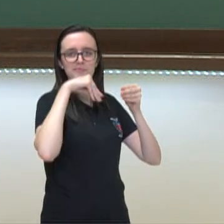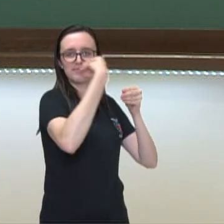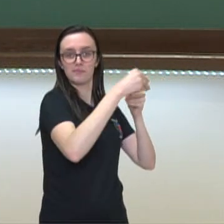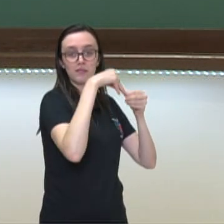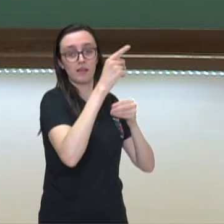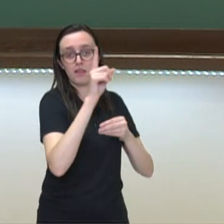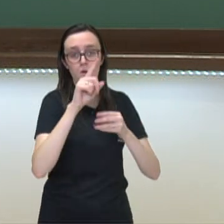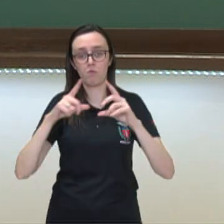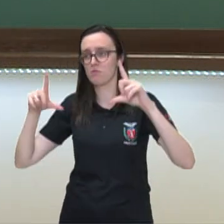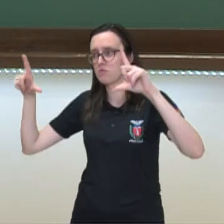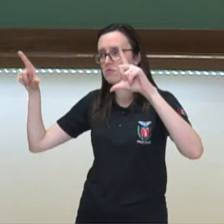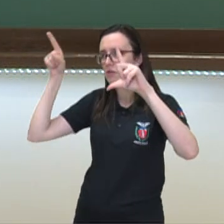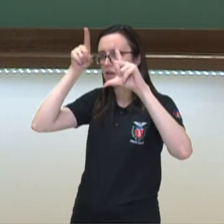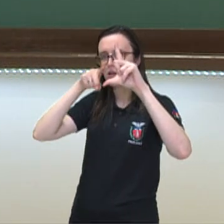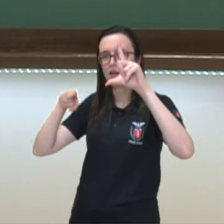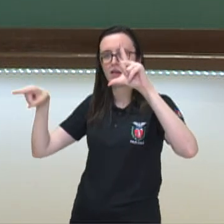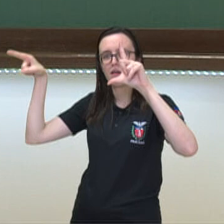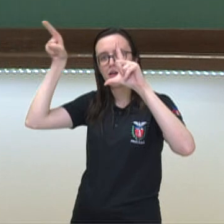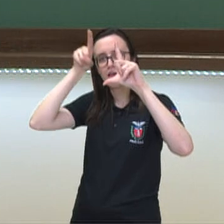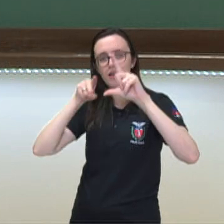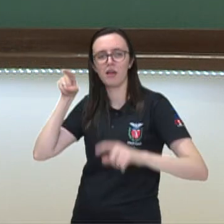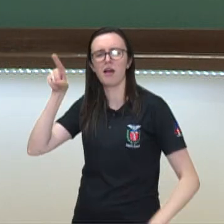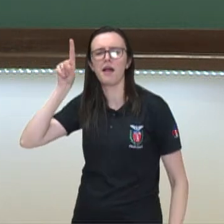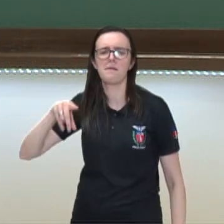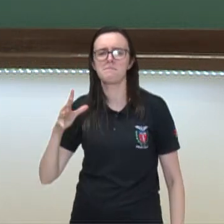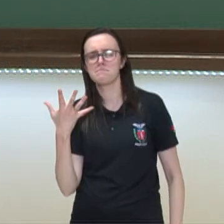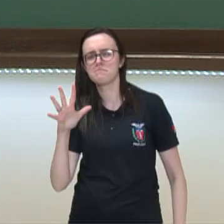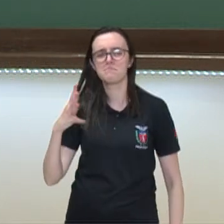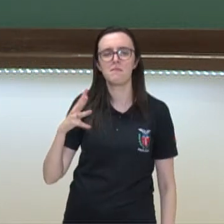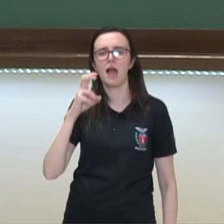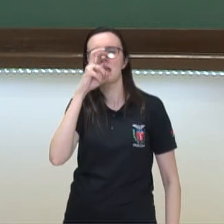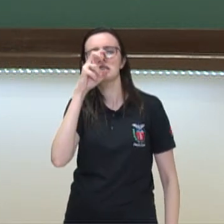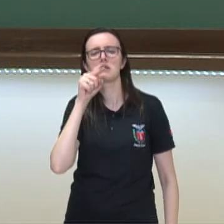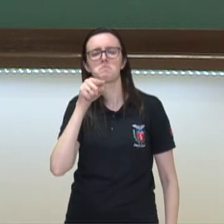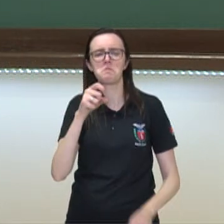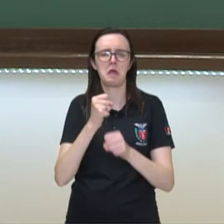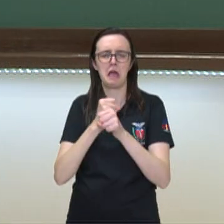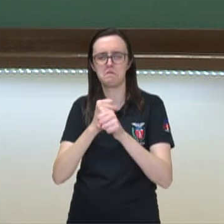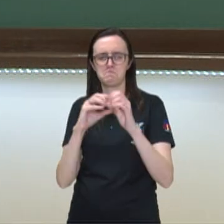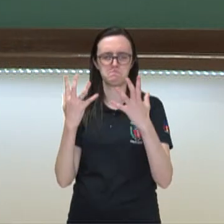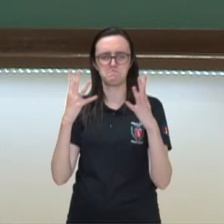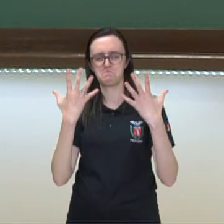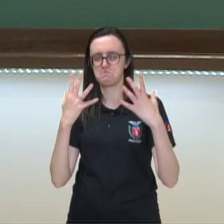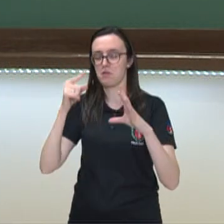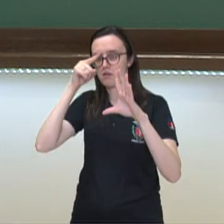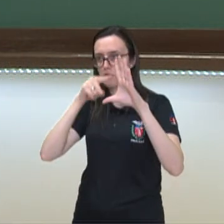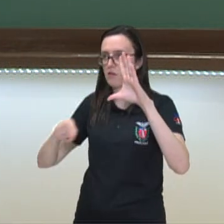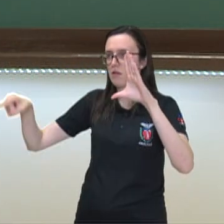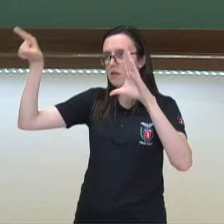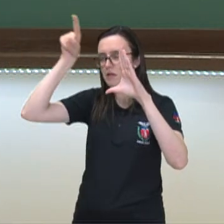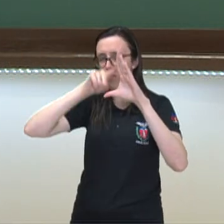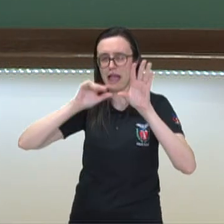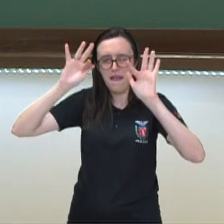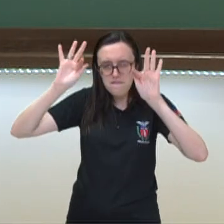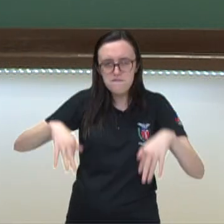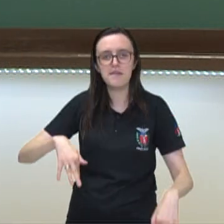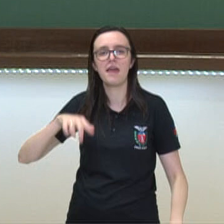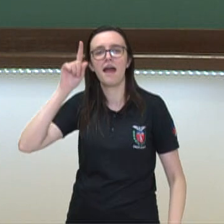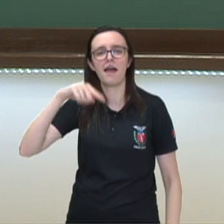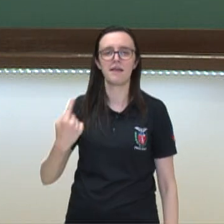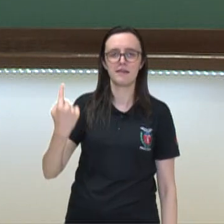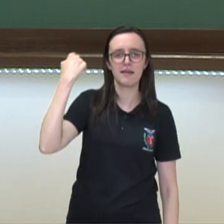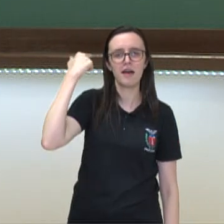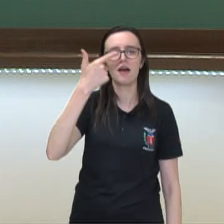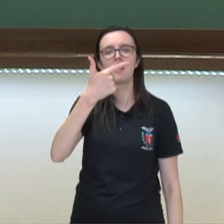conhecemos. E ele marca mais ou menos 5.000 e tantos anos, e ele acabava lá por